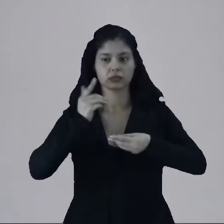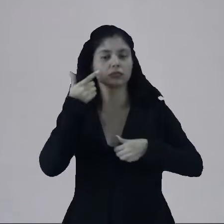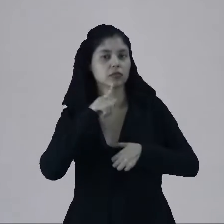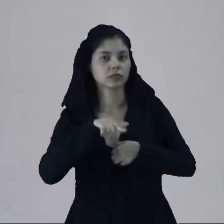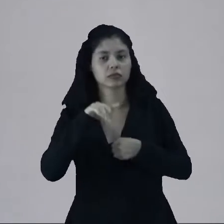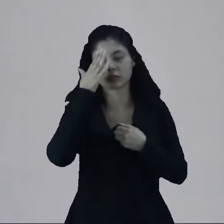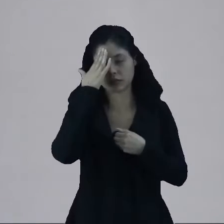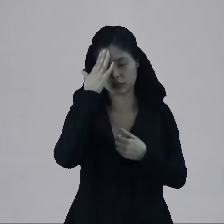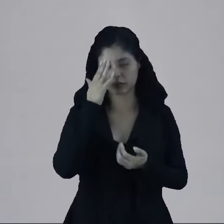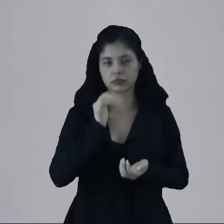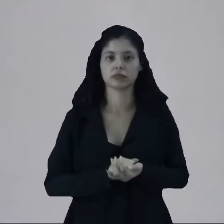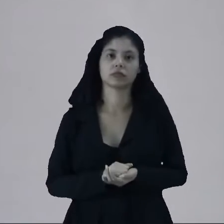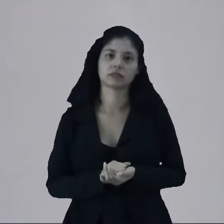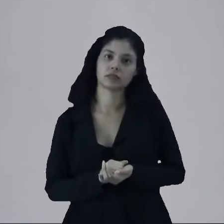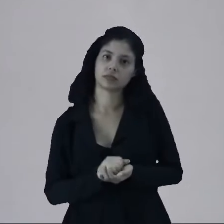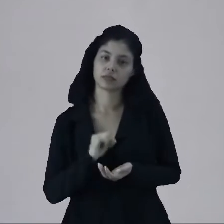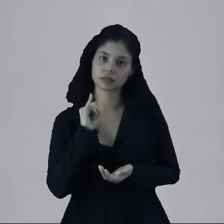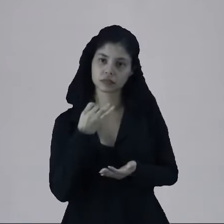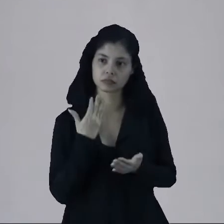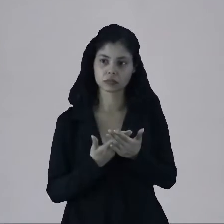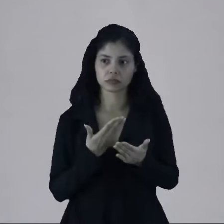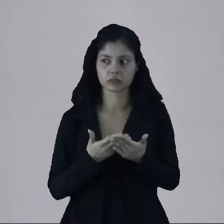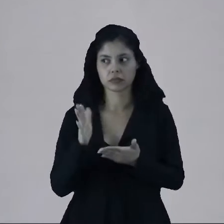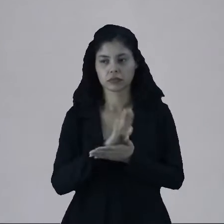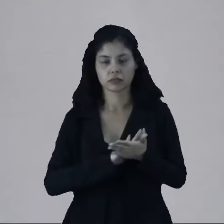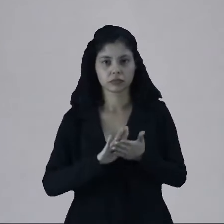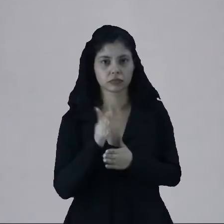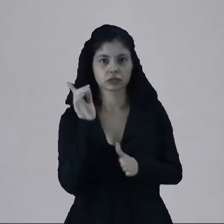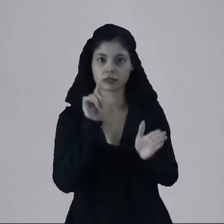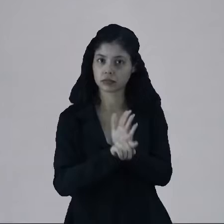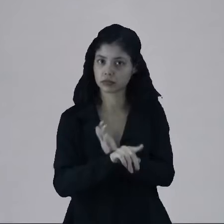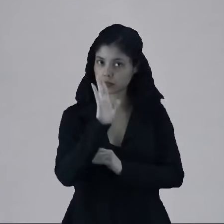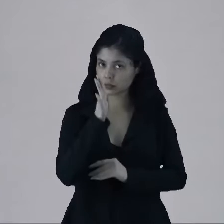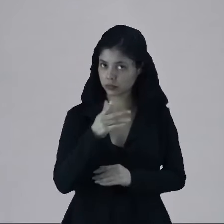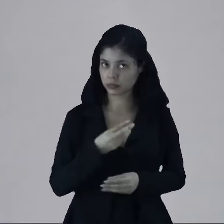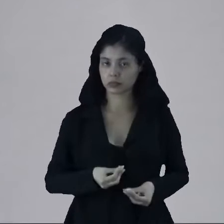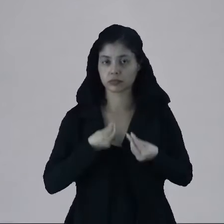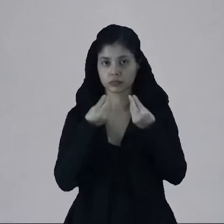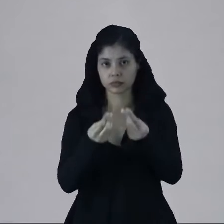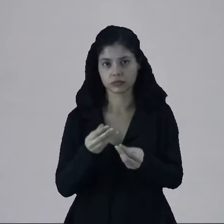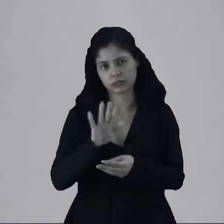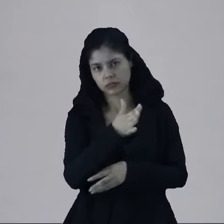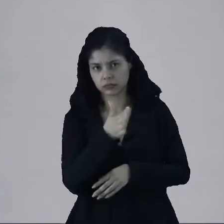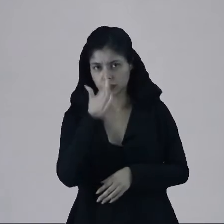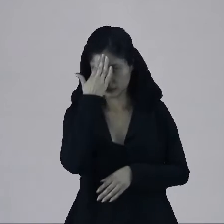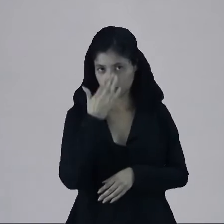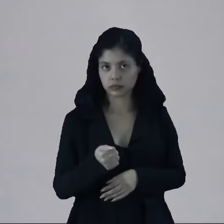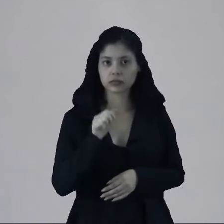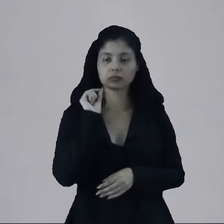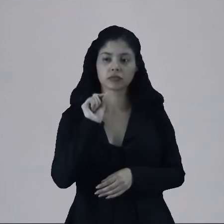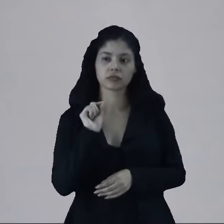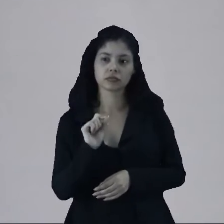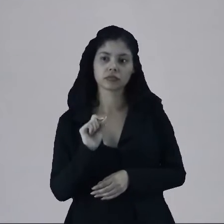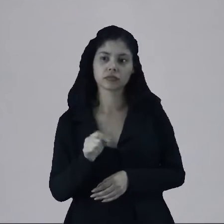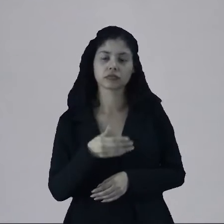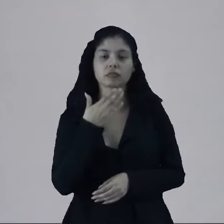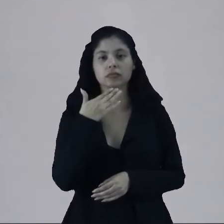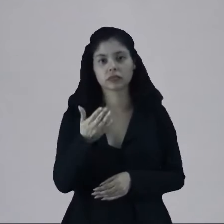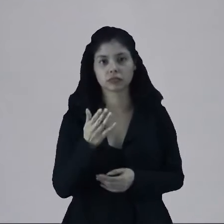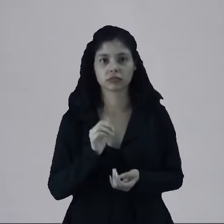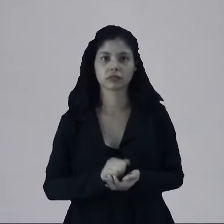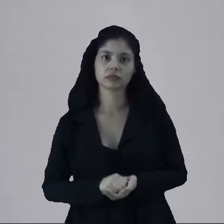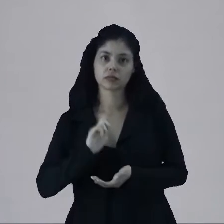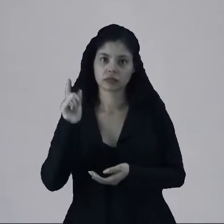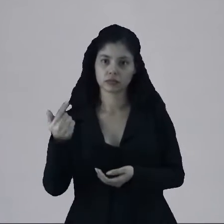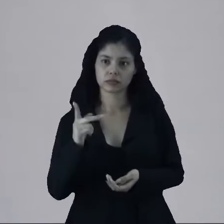conseguiu entender sem nem estudar a questão, porque isso já vai te dar muita noção do que está sendo